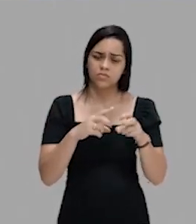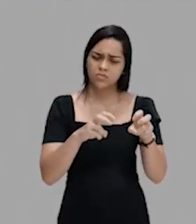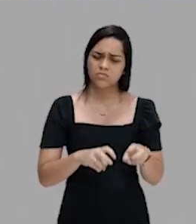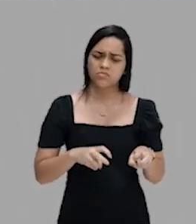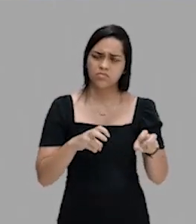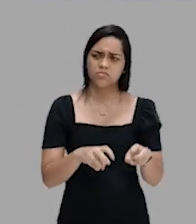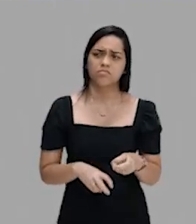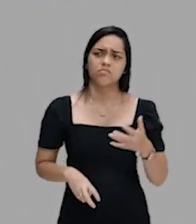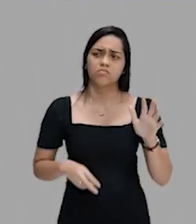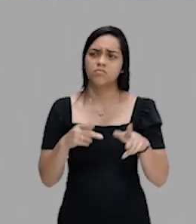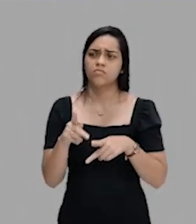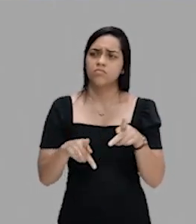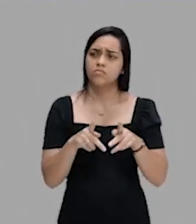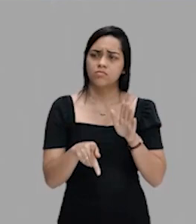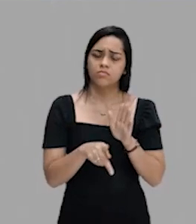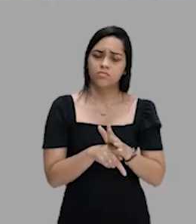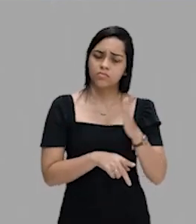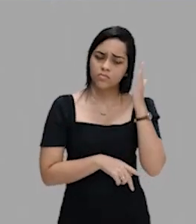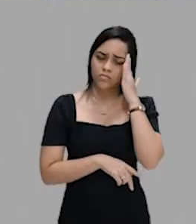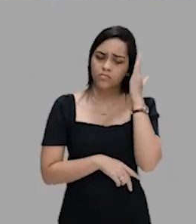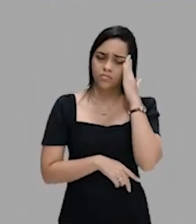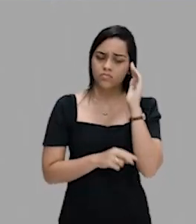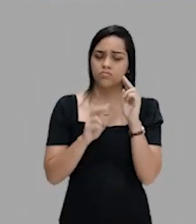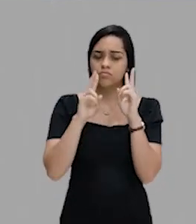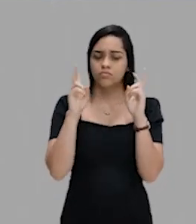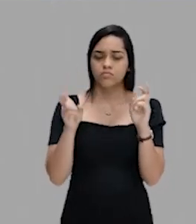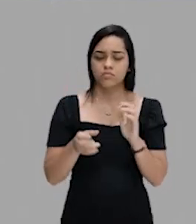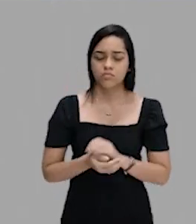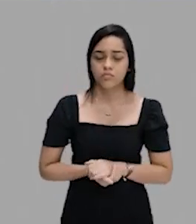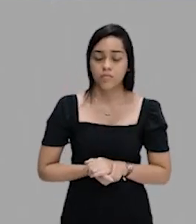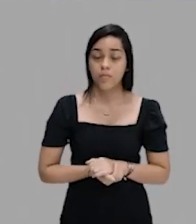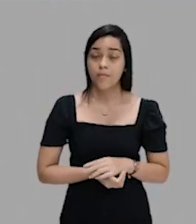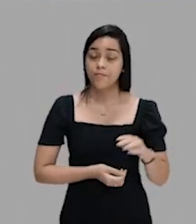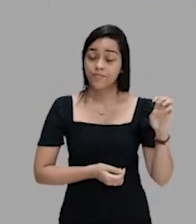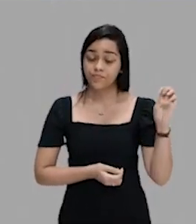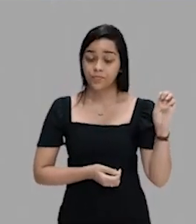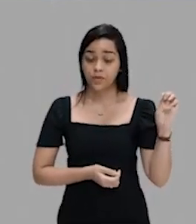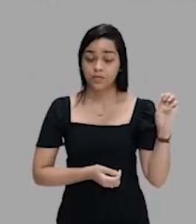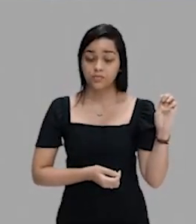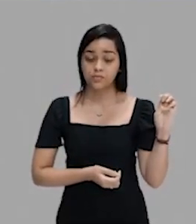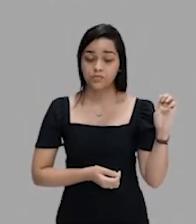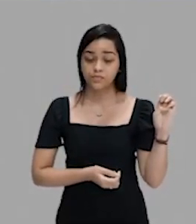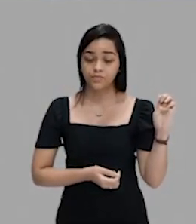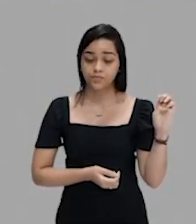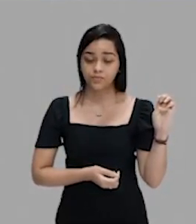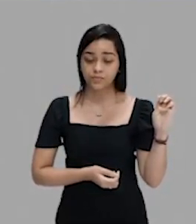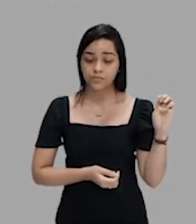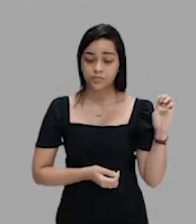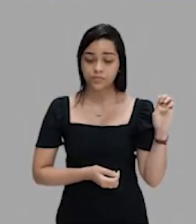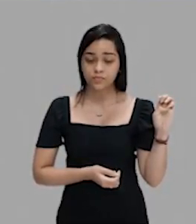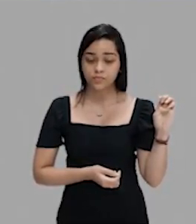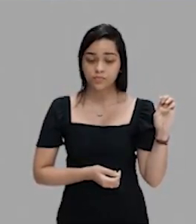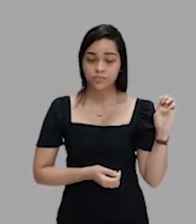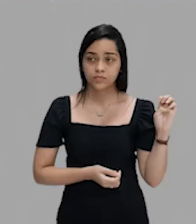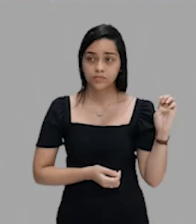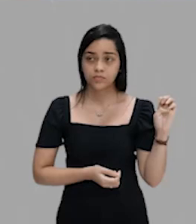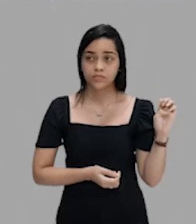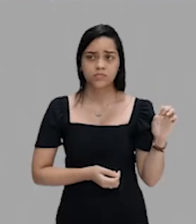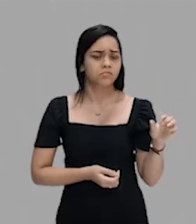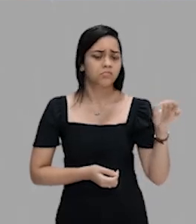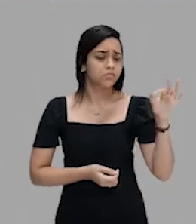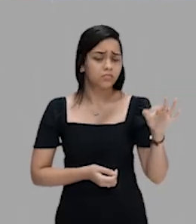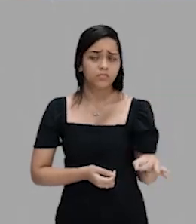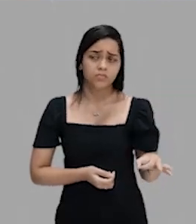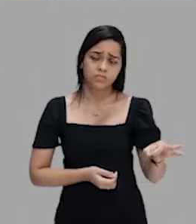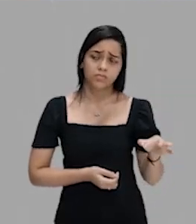Agricultura povo é que é de roça que entende essas expressões é certo que a presença do dono aí de novo é